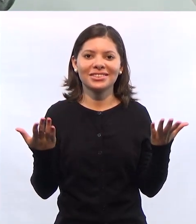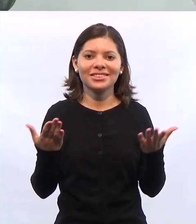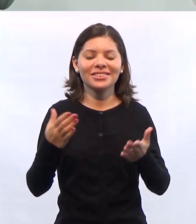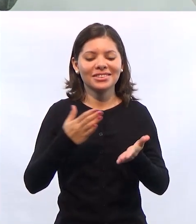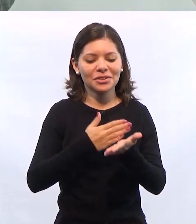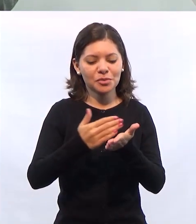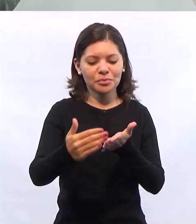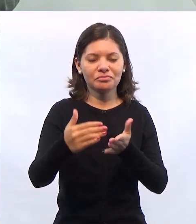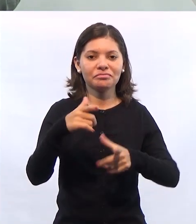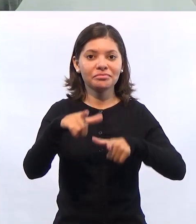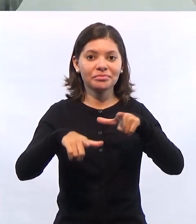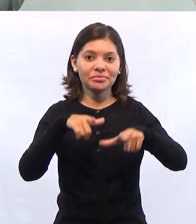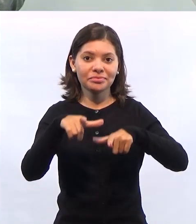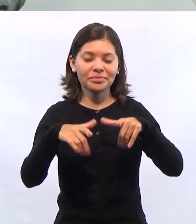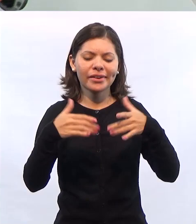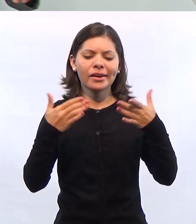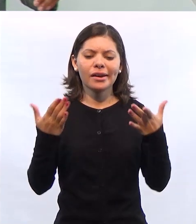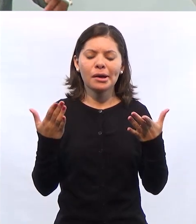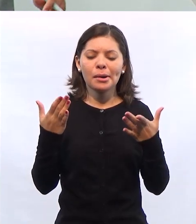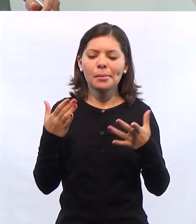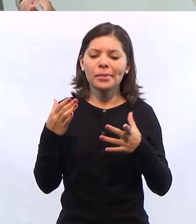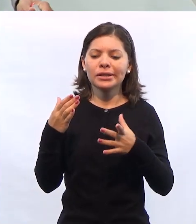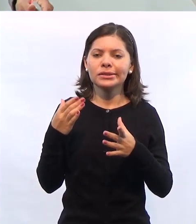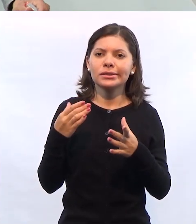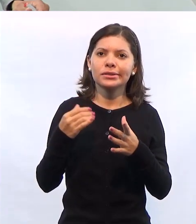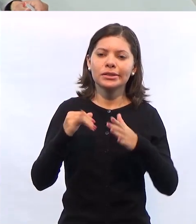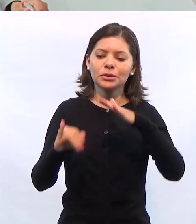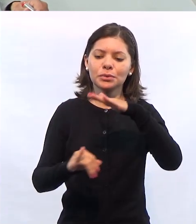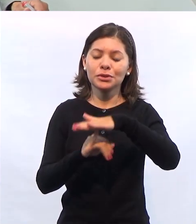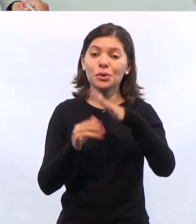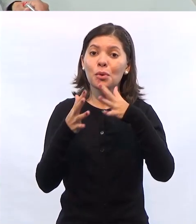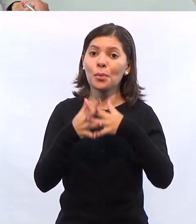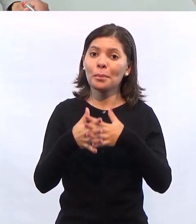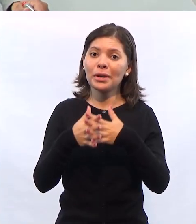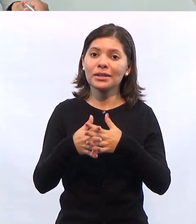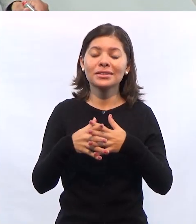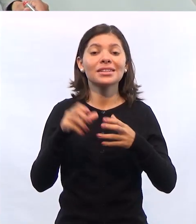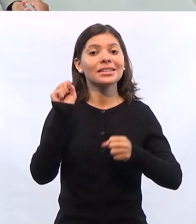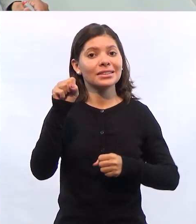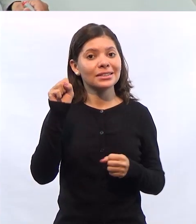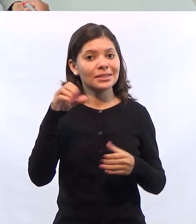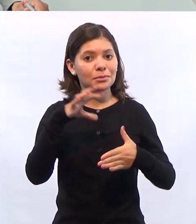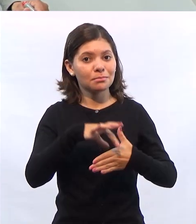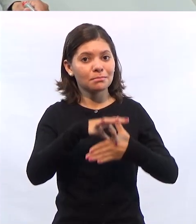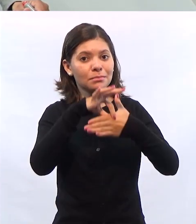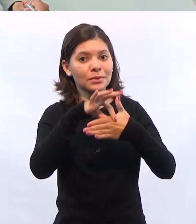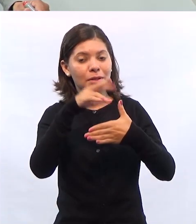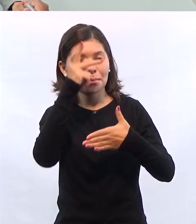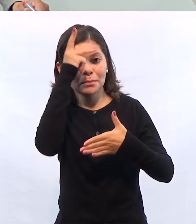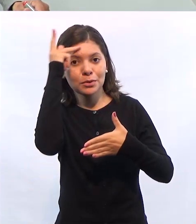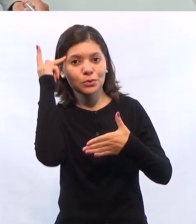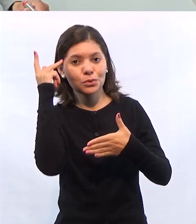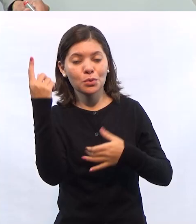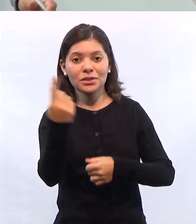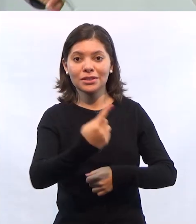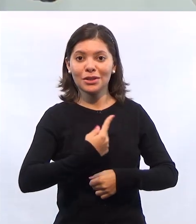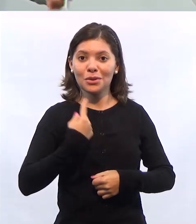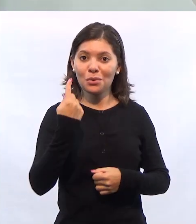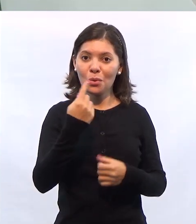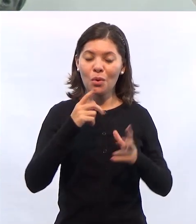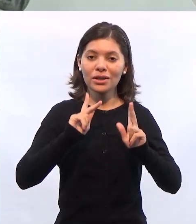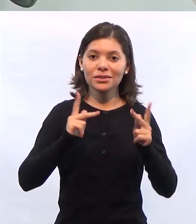é dessa forma que começa a trabalhar ah mas as organizações são complexas são porque elas são lideradas por pessoas